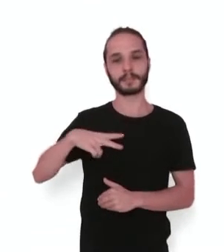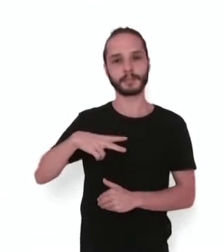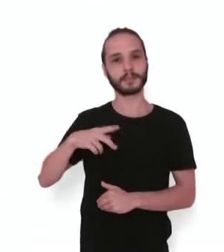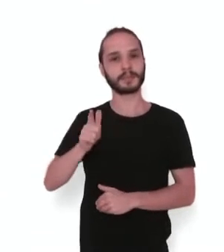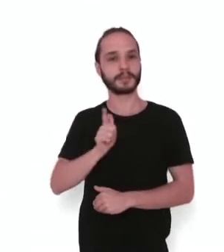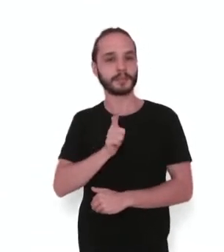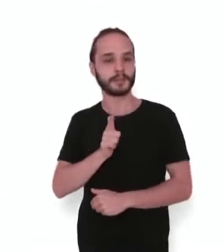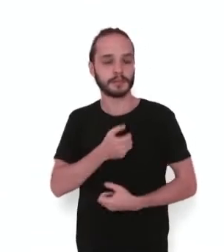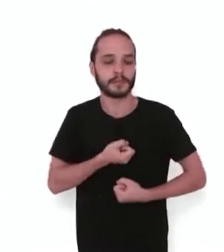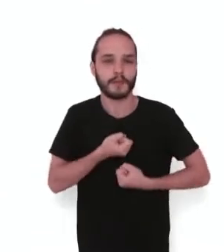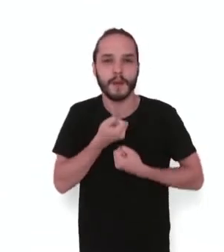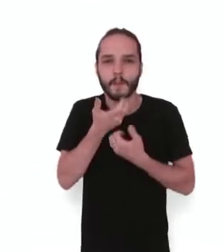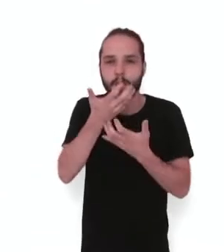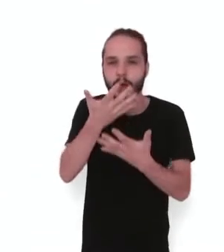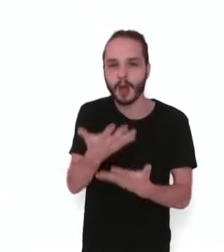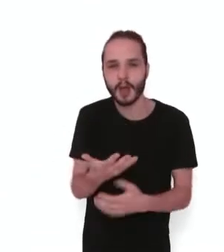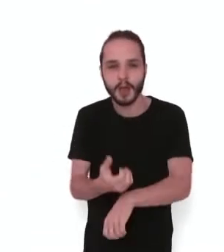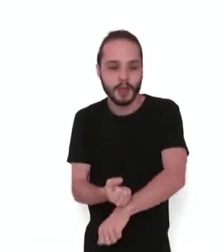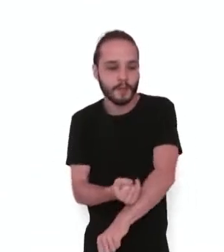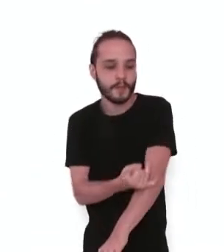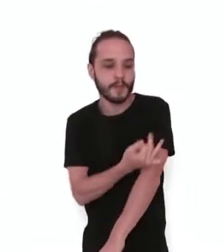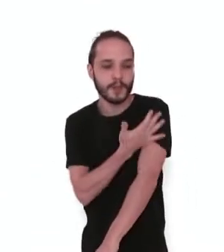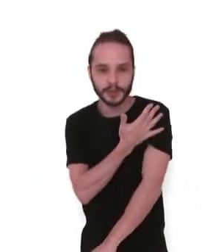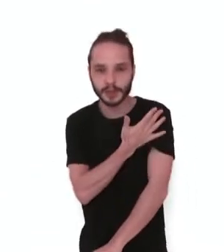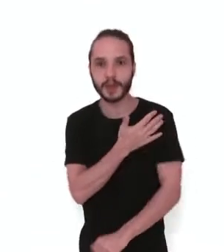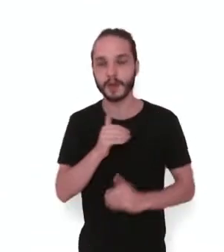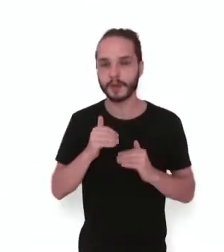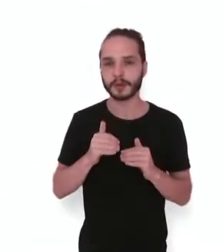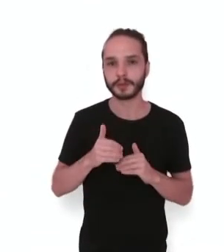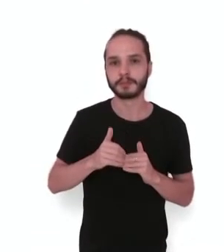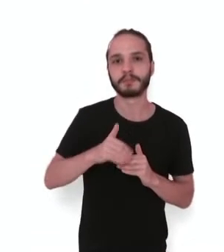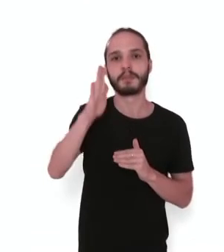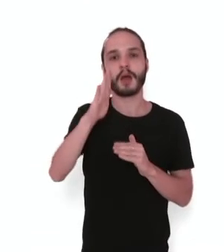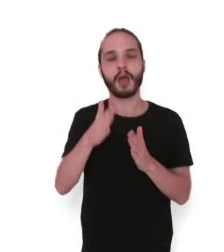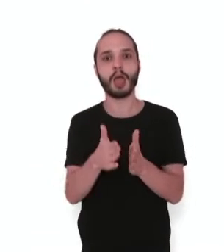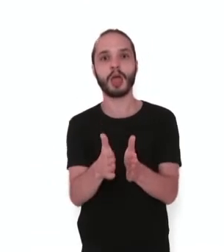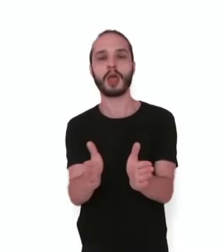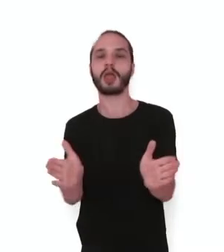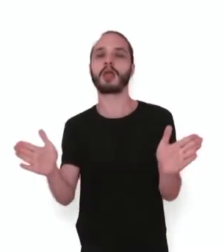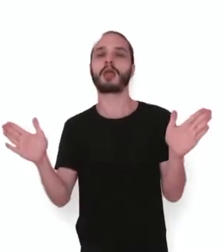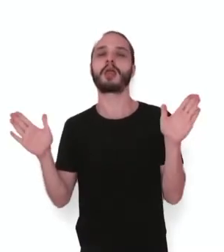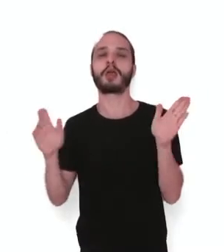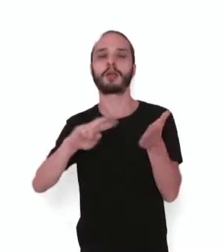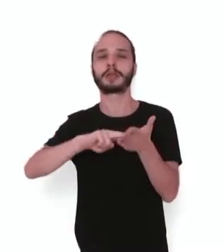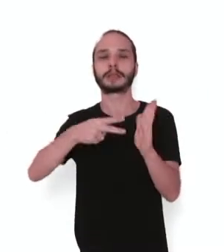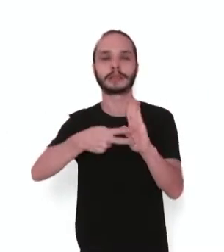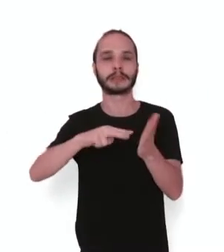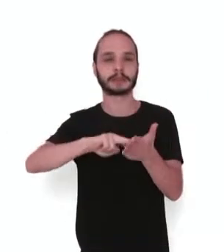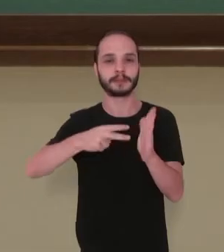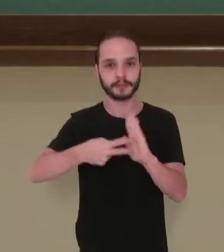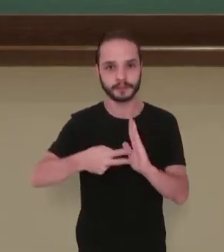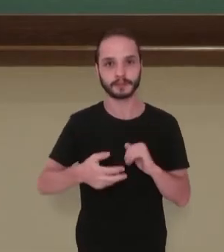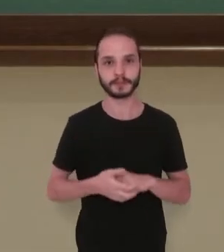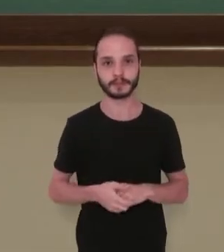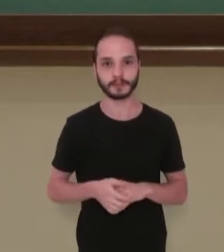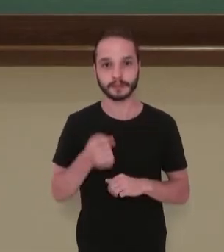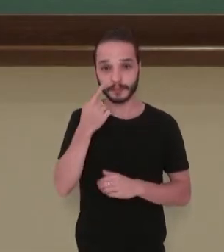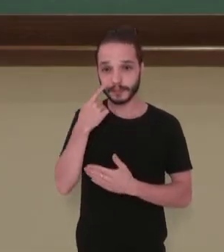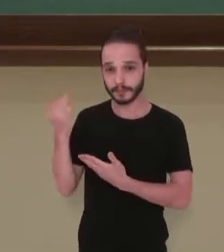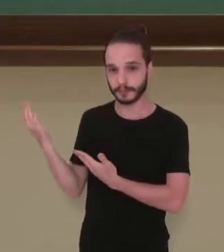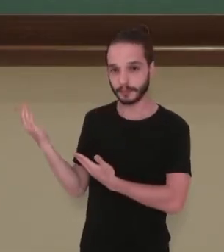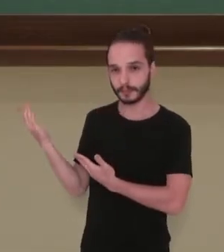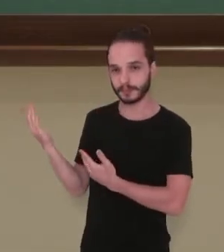lirismo, emoção, dando um sentido mais amplo para as palavras. Olha o exemplo aqui na tela.